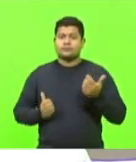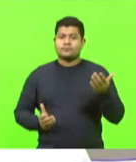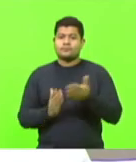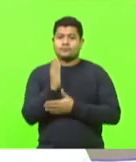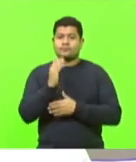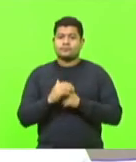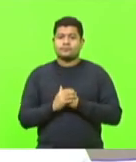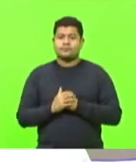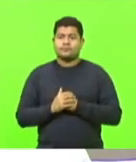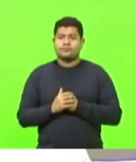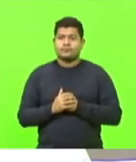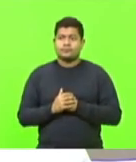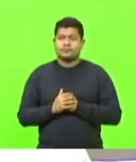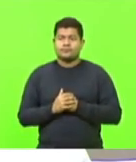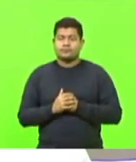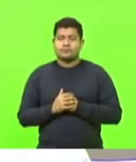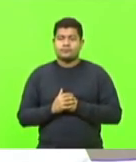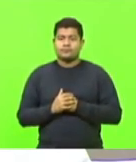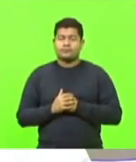Aprovado.